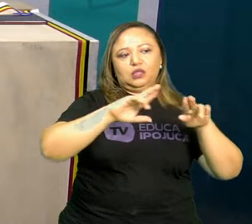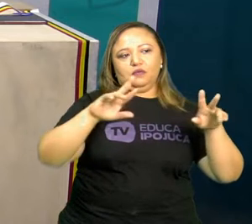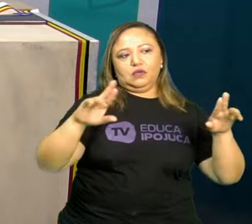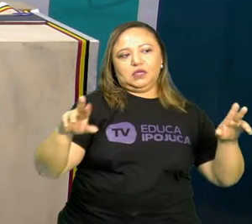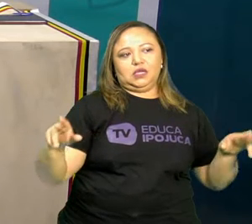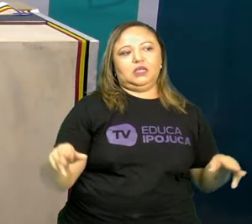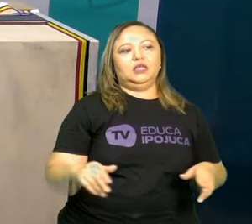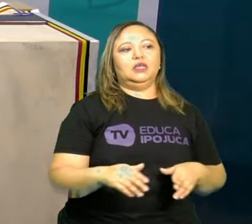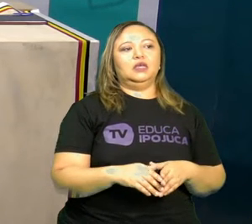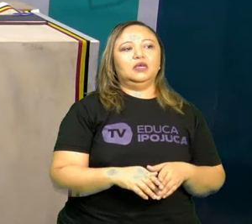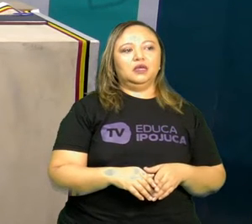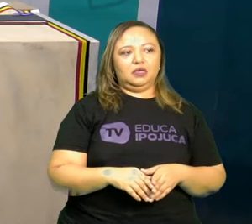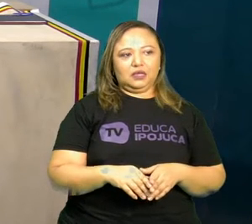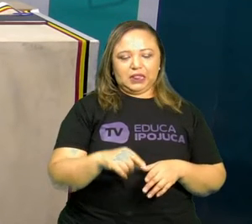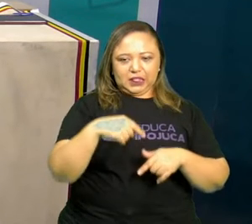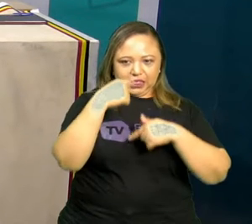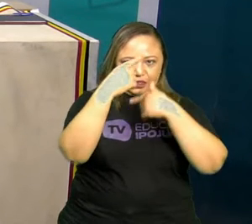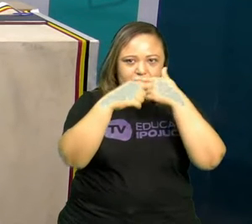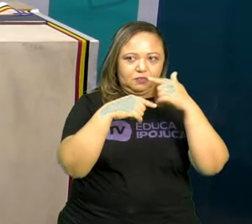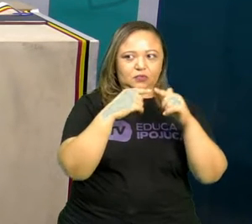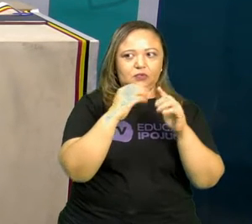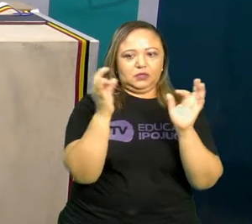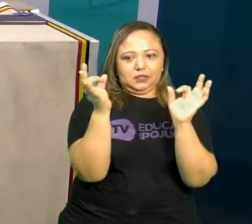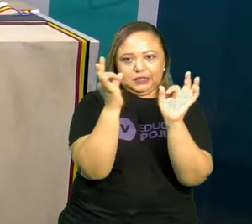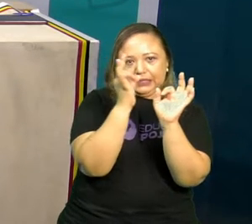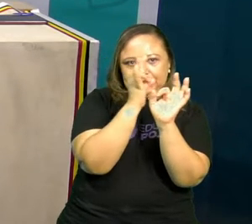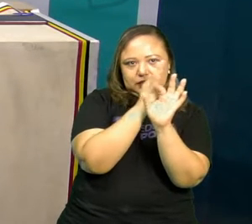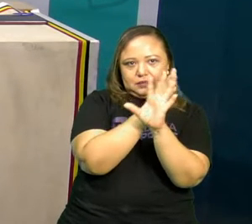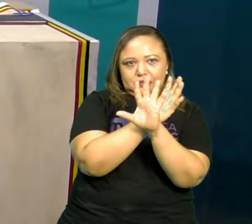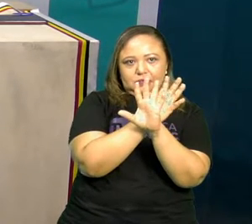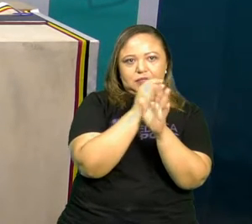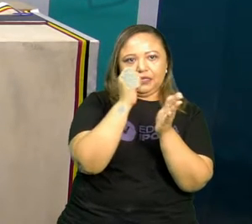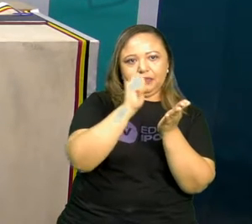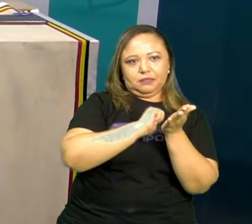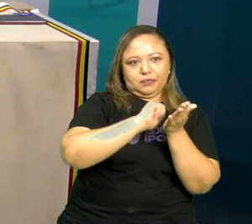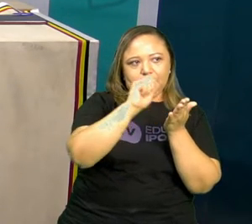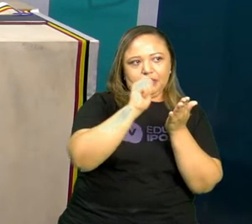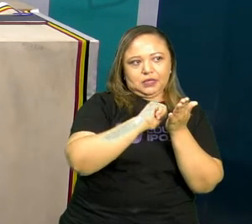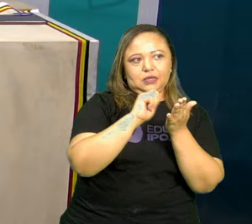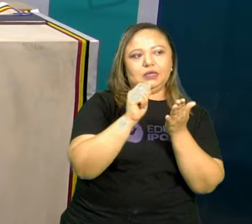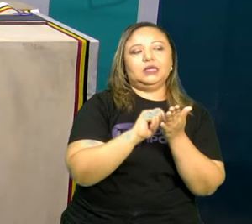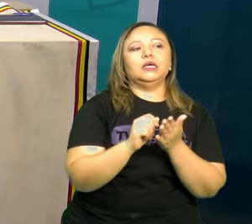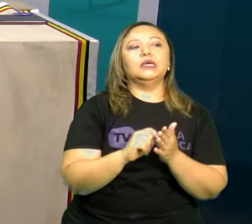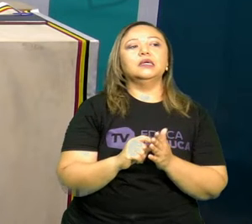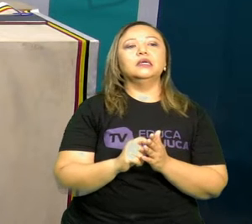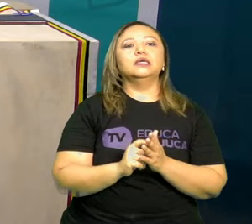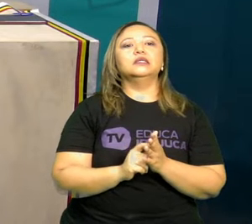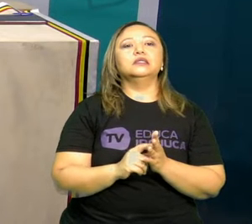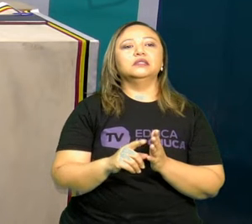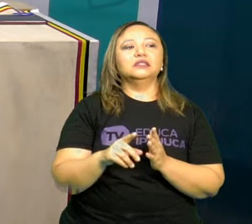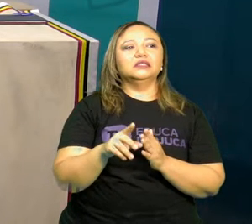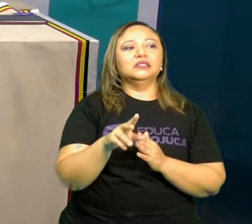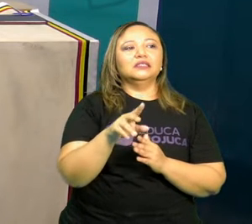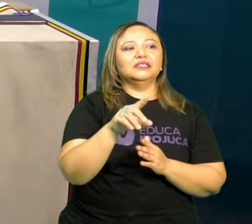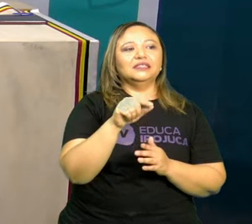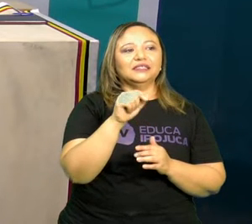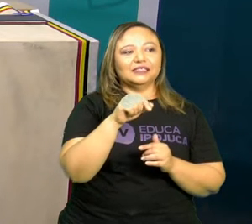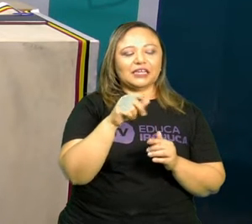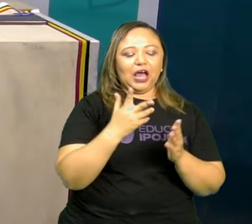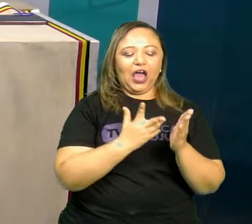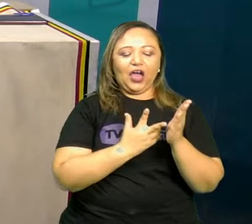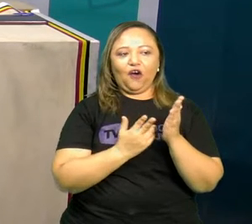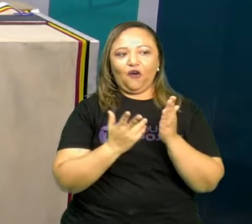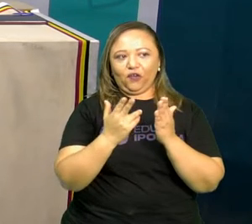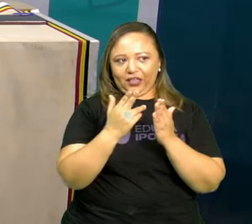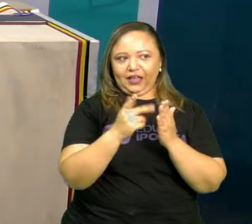Depois que você colorir o seu peixinho do jeito que você quiser, lembrando, tá? Que para